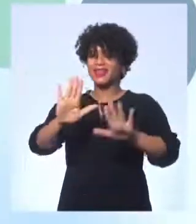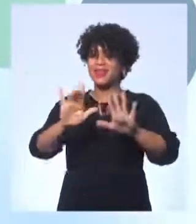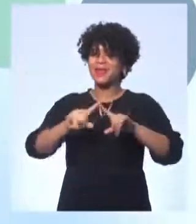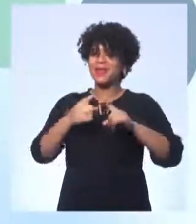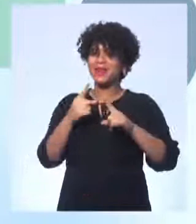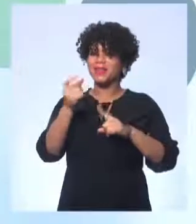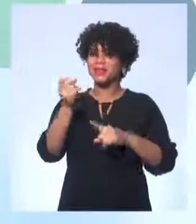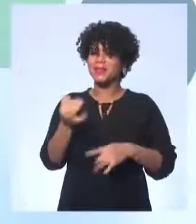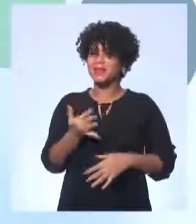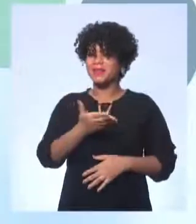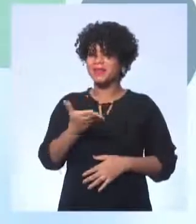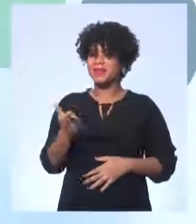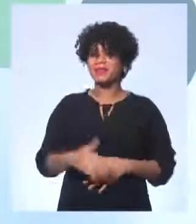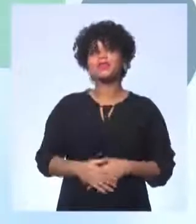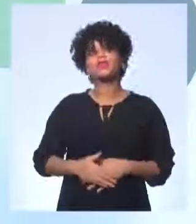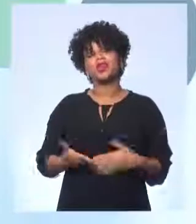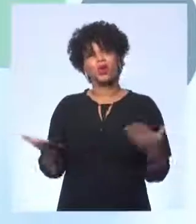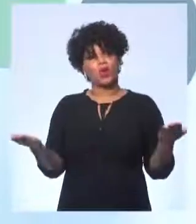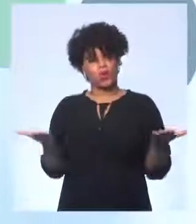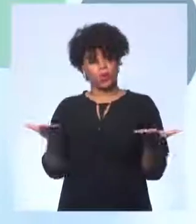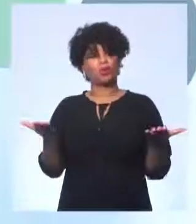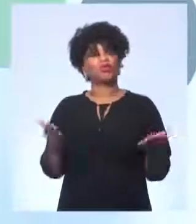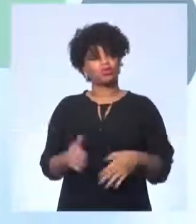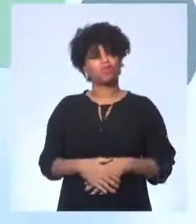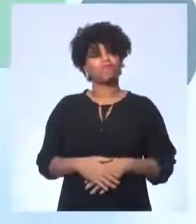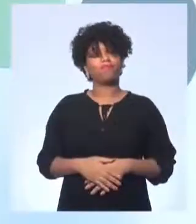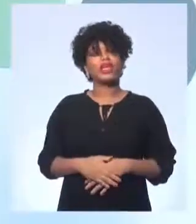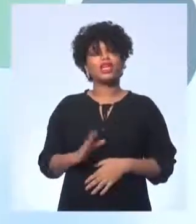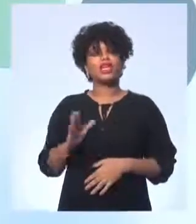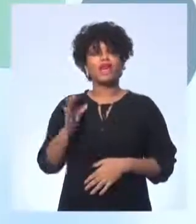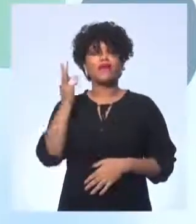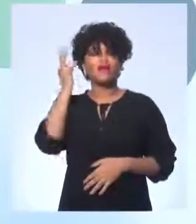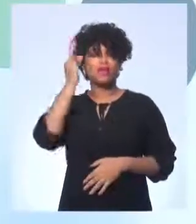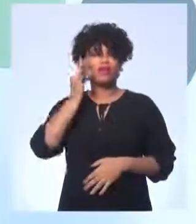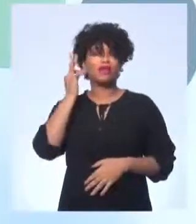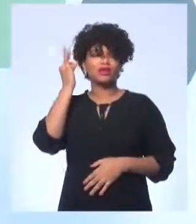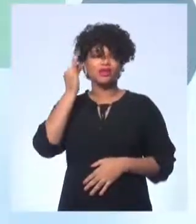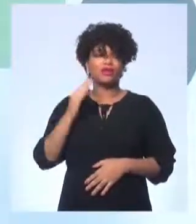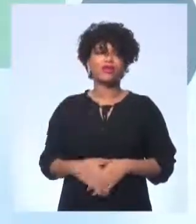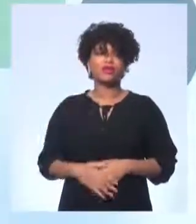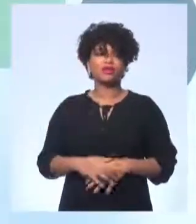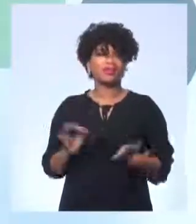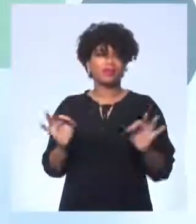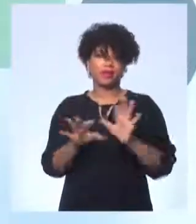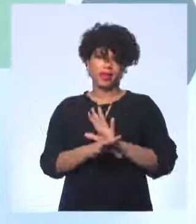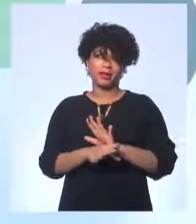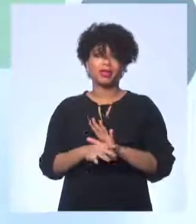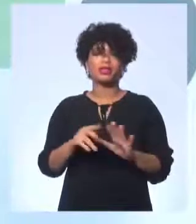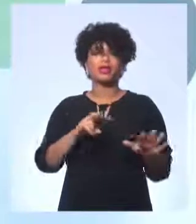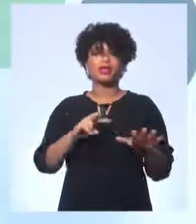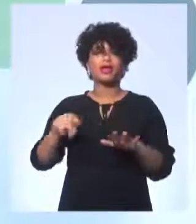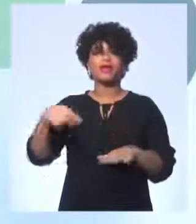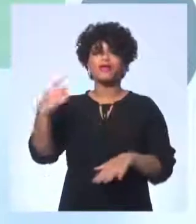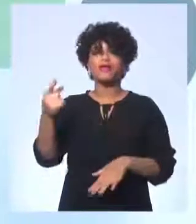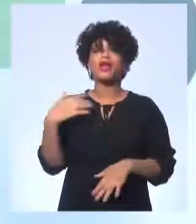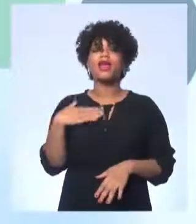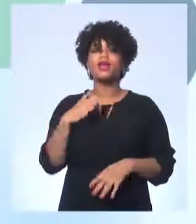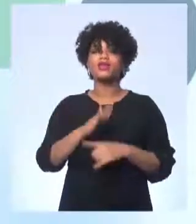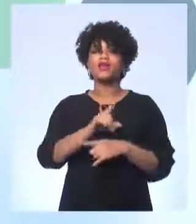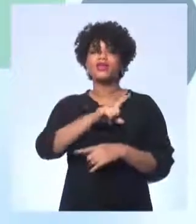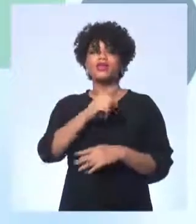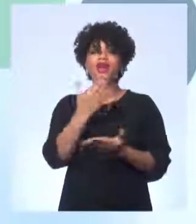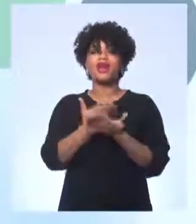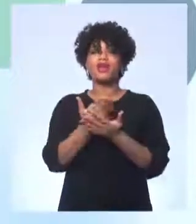seguinte, hoje oficialmente a gente encerra aqui o ciclo de filosofia, a partir do semestre que vem eu vou dar aula de sociologia, junto